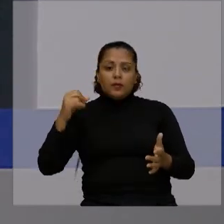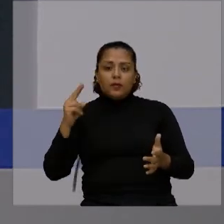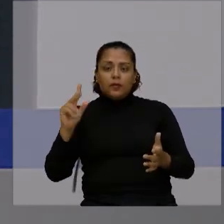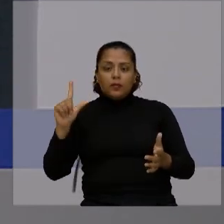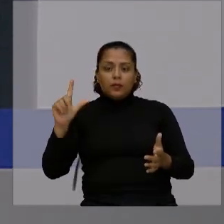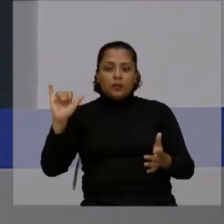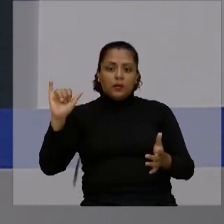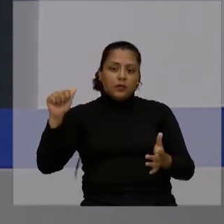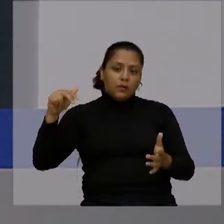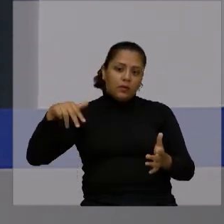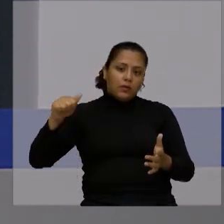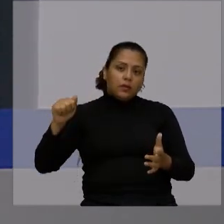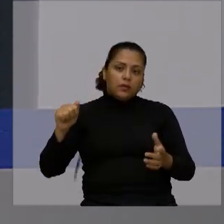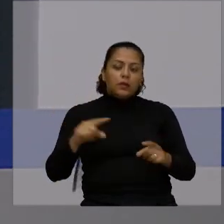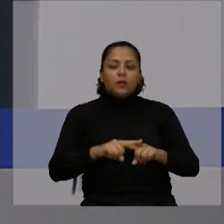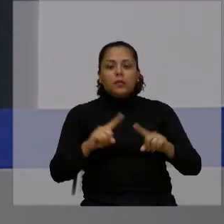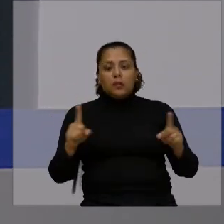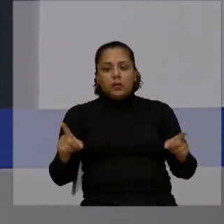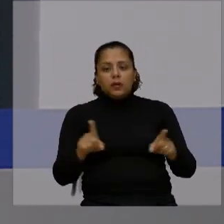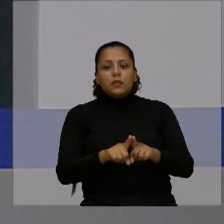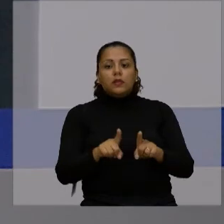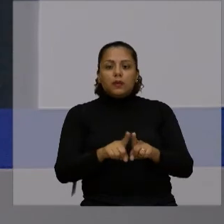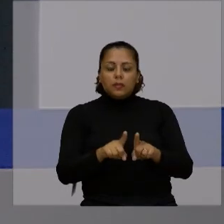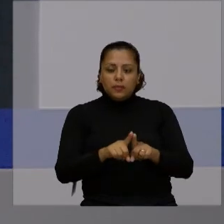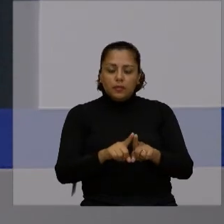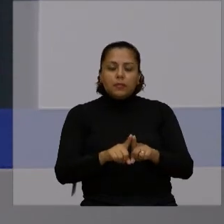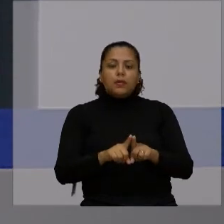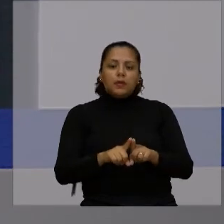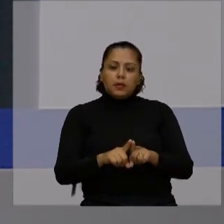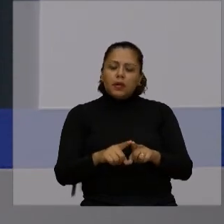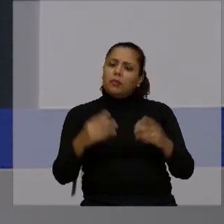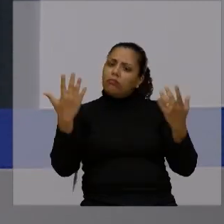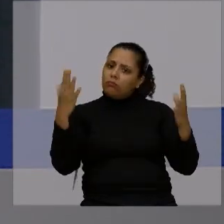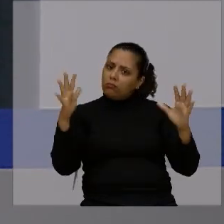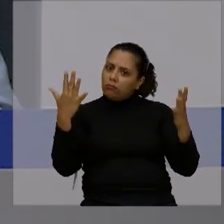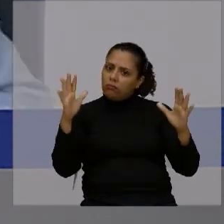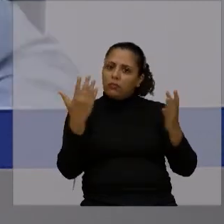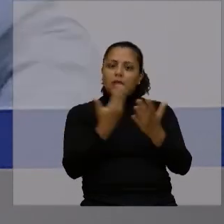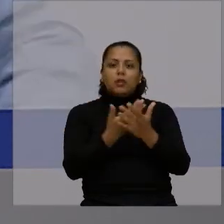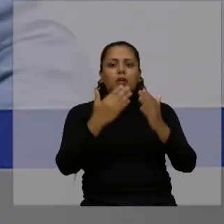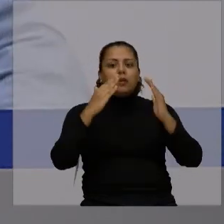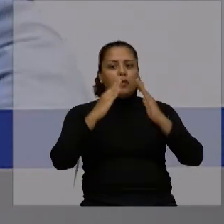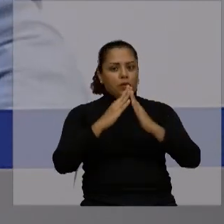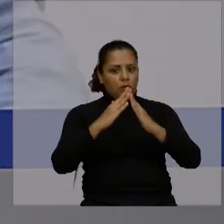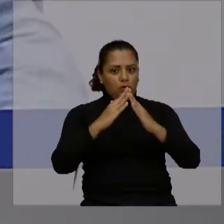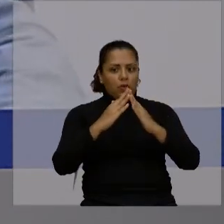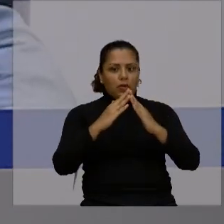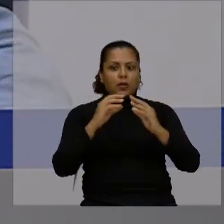que elogia a escola sendo feita ali na região do Coqueiro e